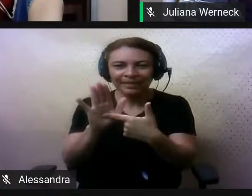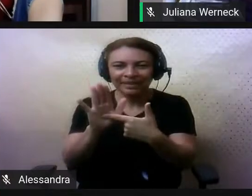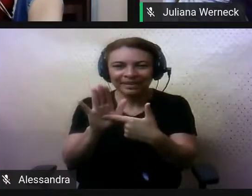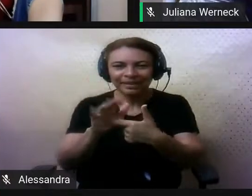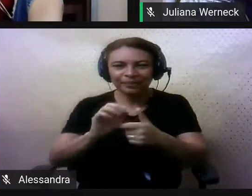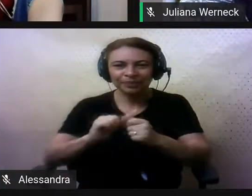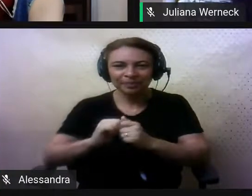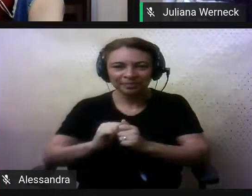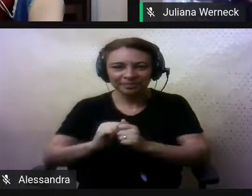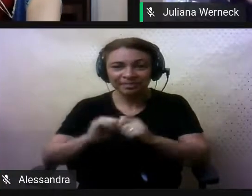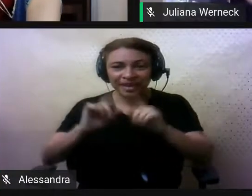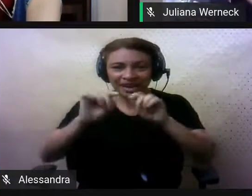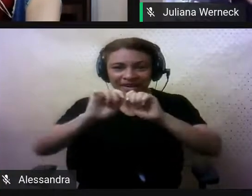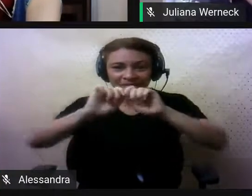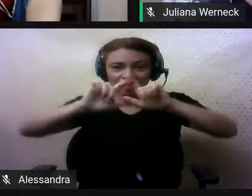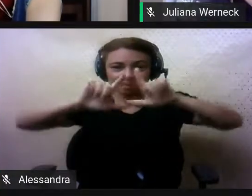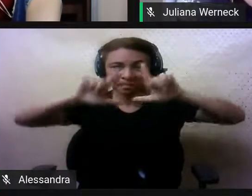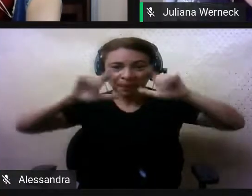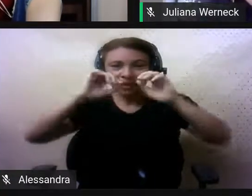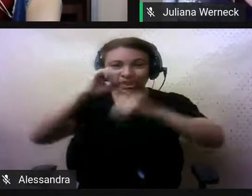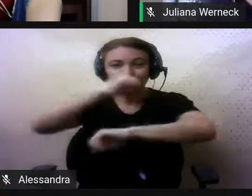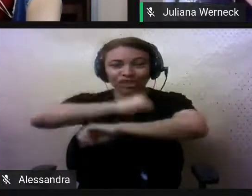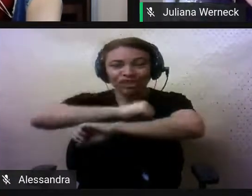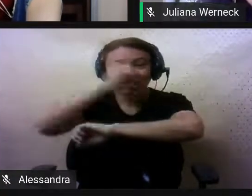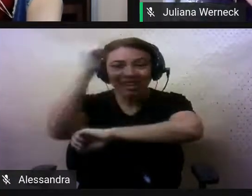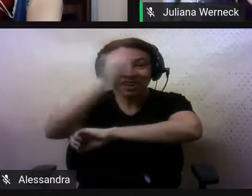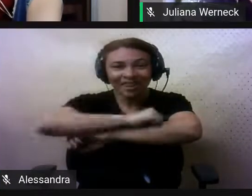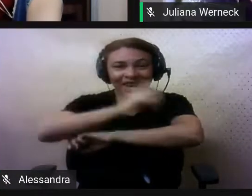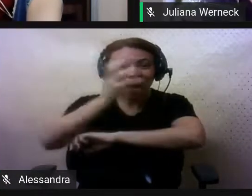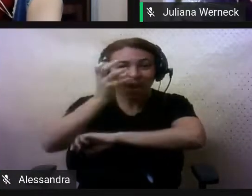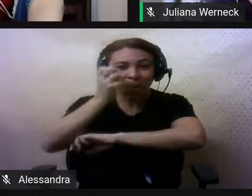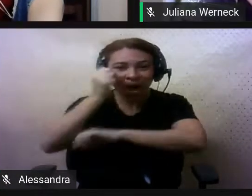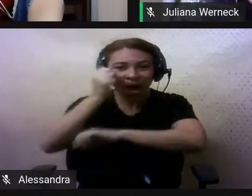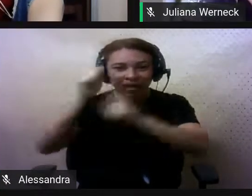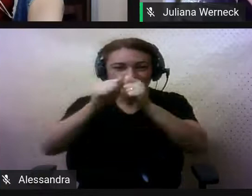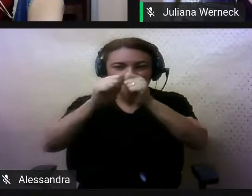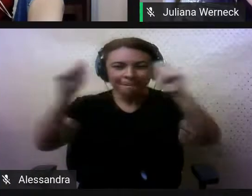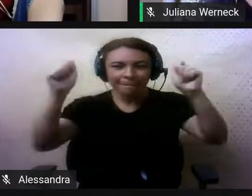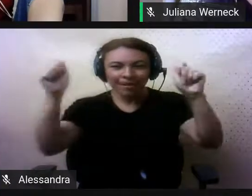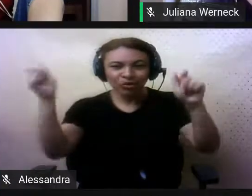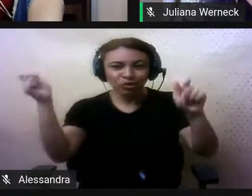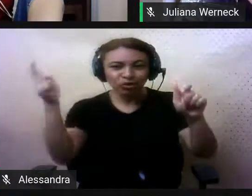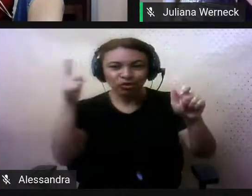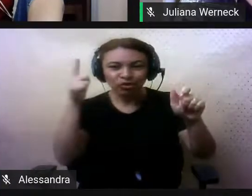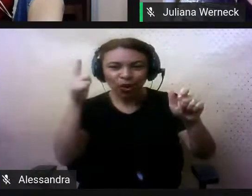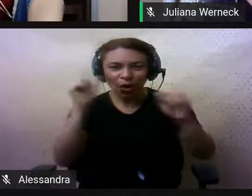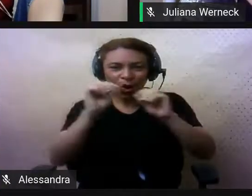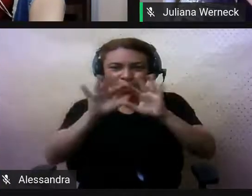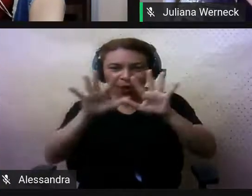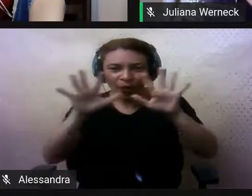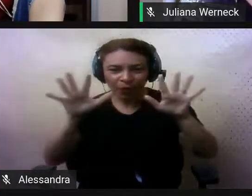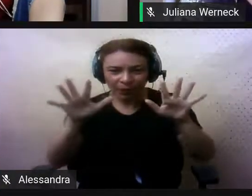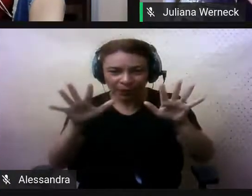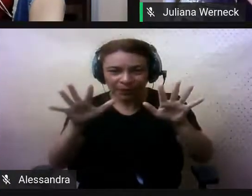do meu quarto. Então, a iluminação que eu tinha era iluminação natural.